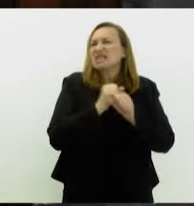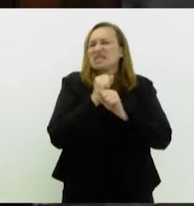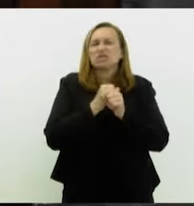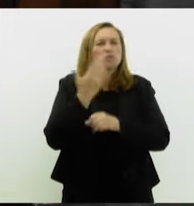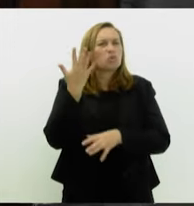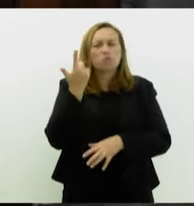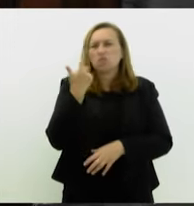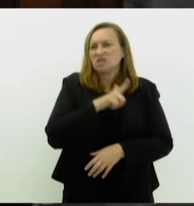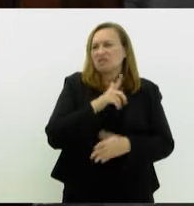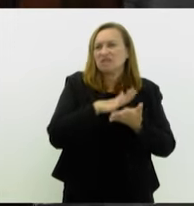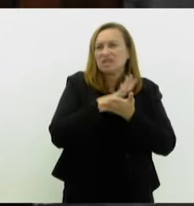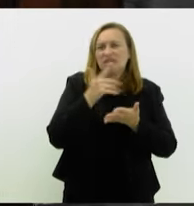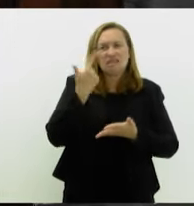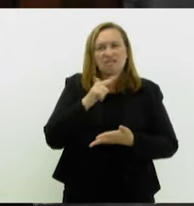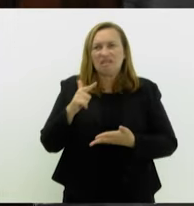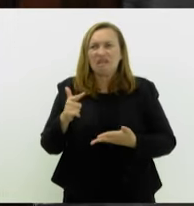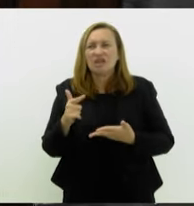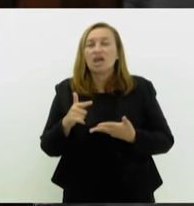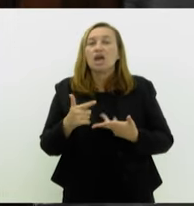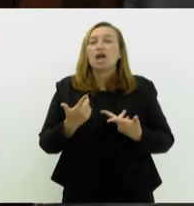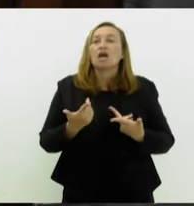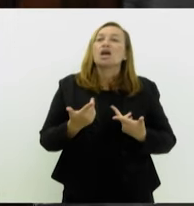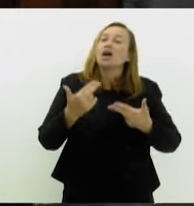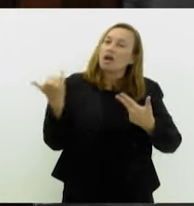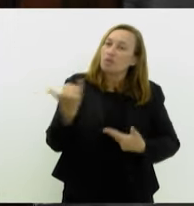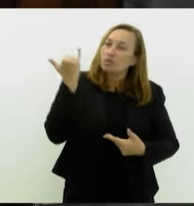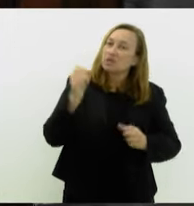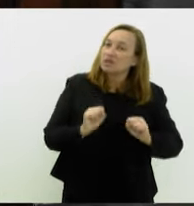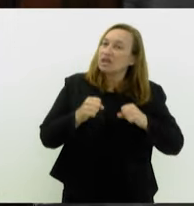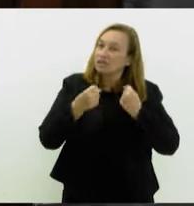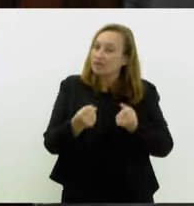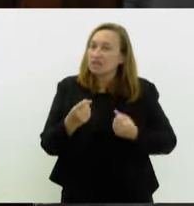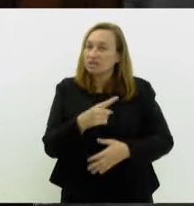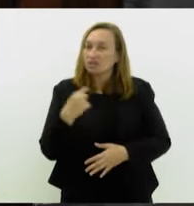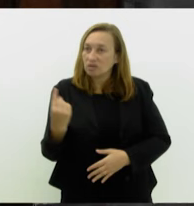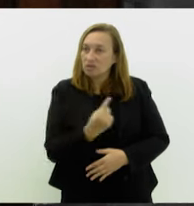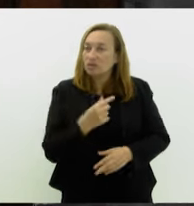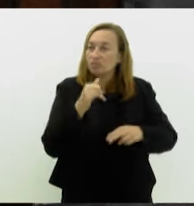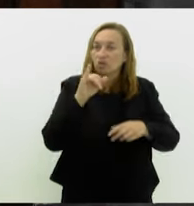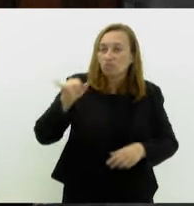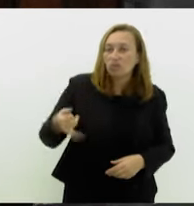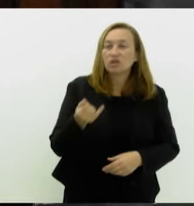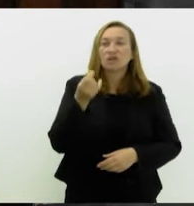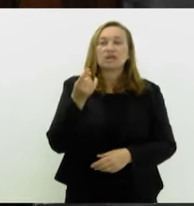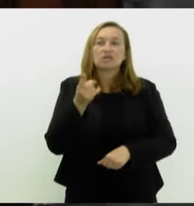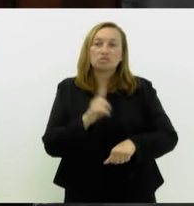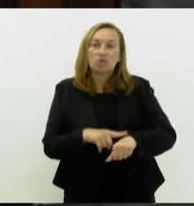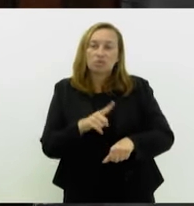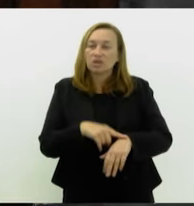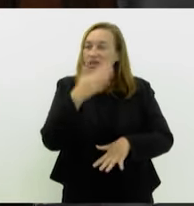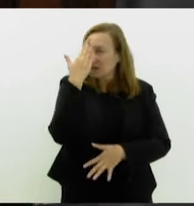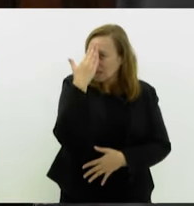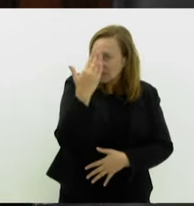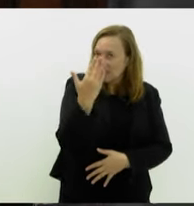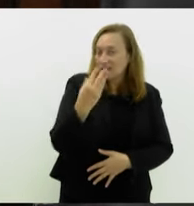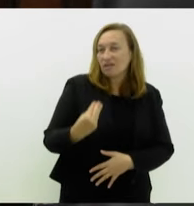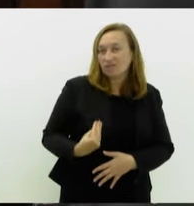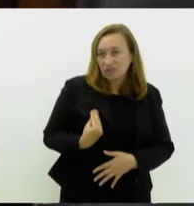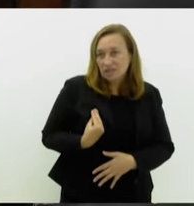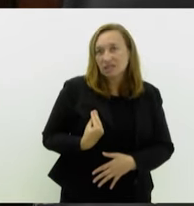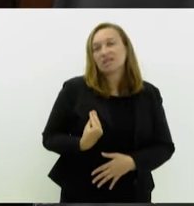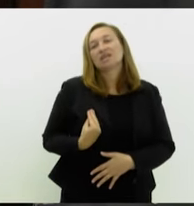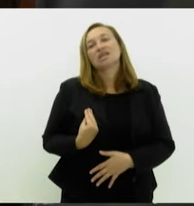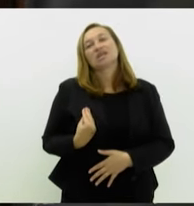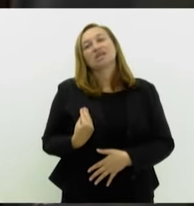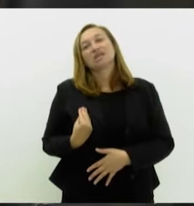conta então gente é muito importante defendermos todas nós eu aproveito nesse momento para agradecer a presença desfazendo